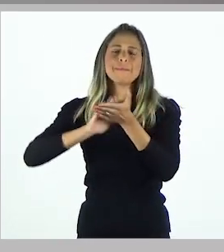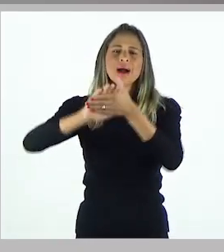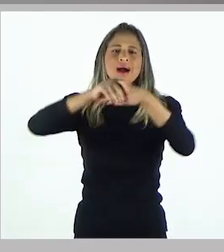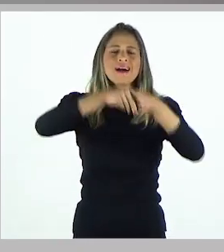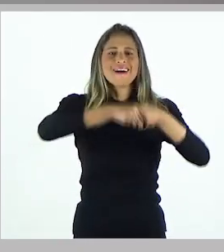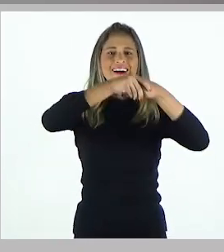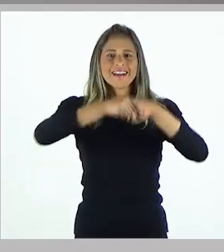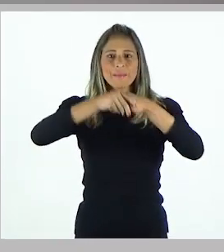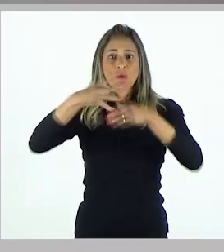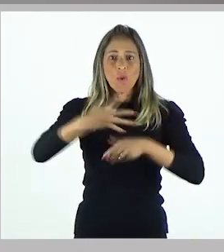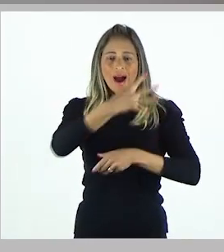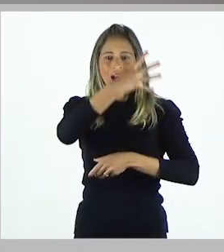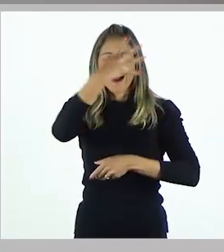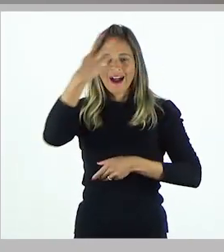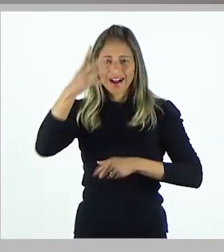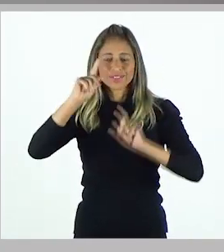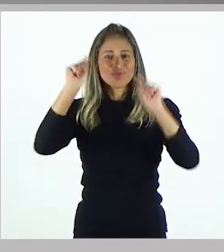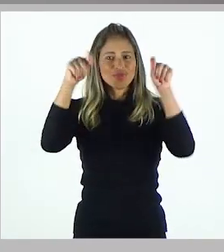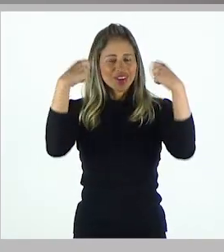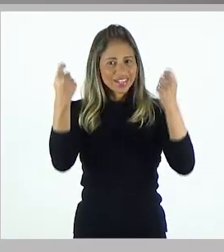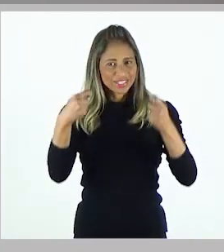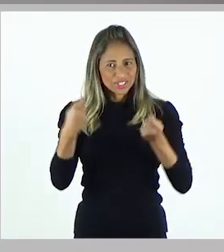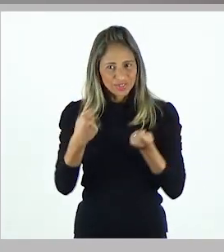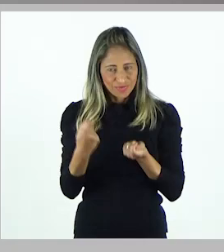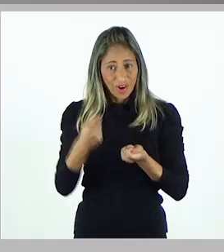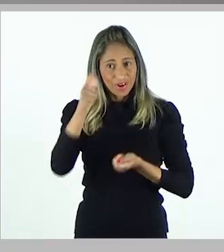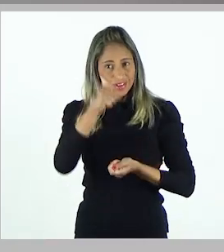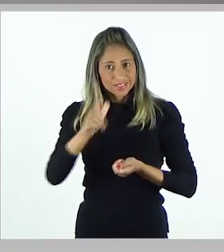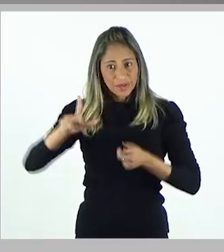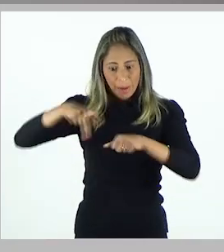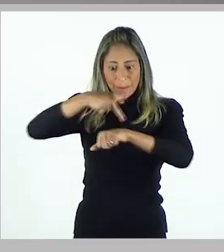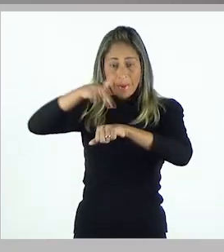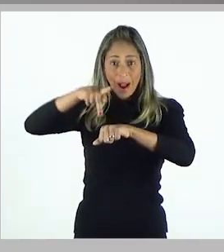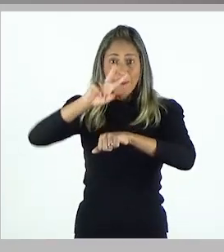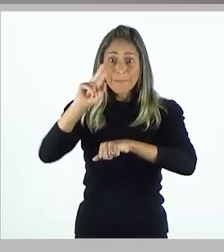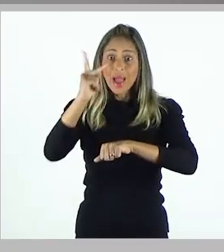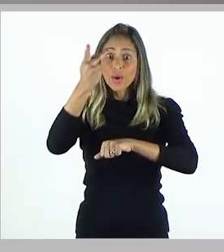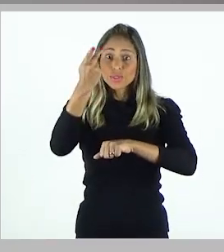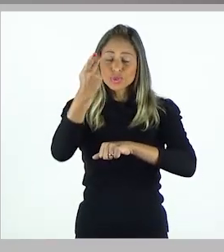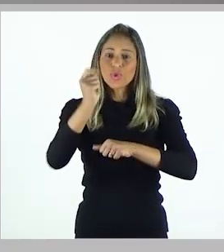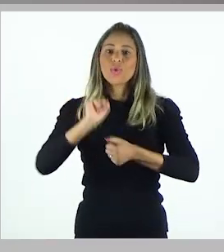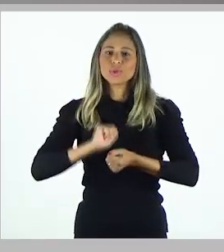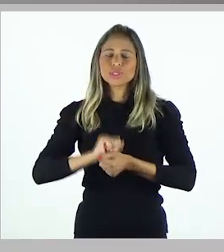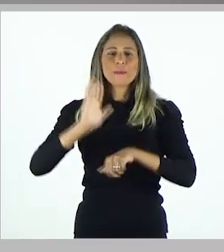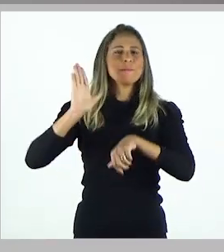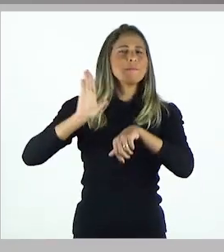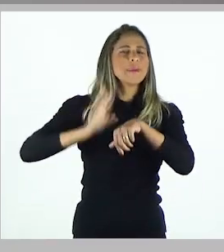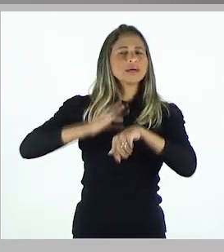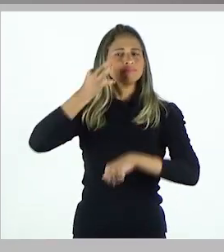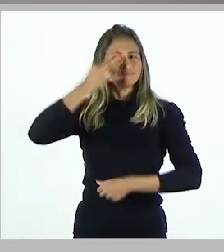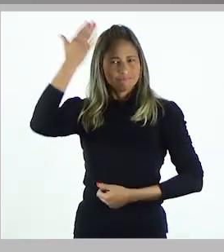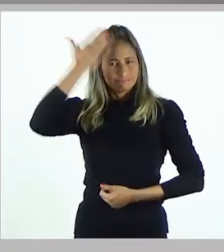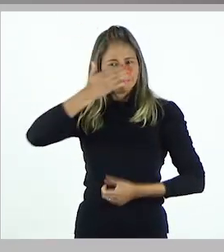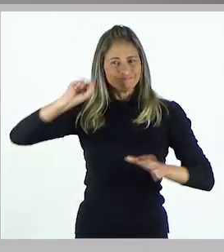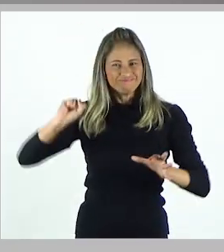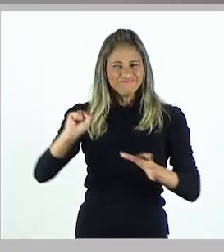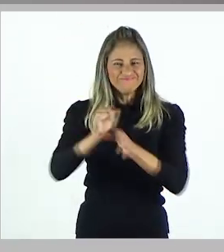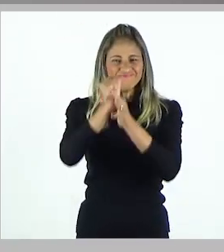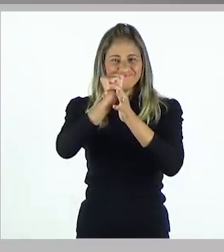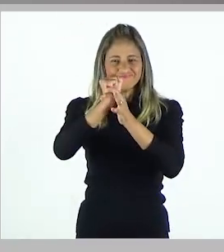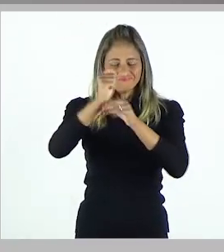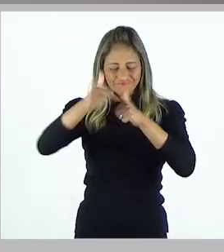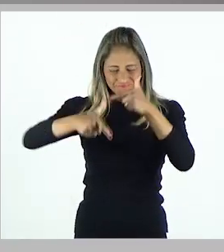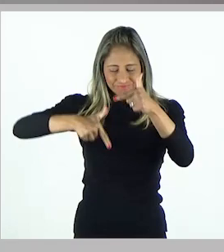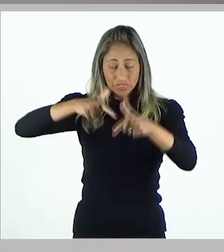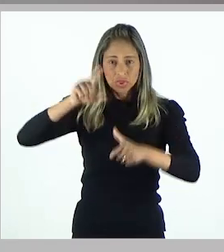parabenizando a organização do 4º Festival Literário Internacional de Belo Horizonte, como mais um exemplo de resistência